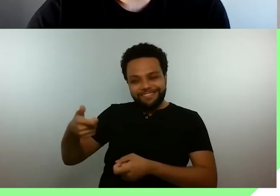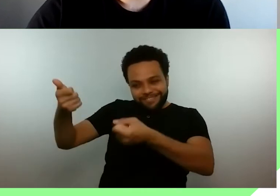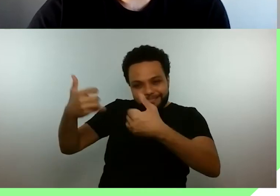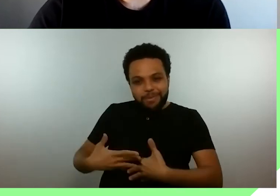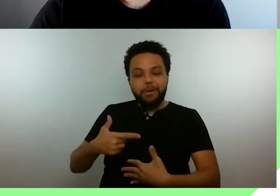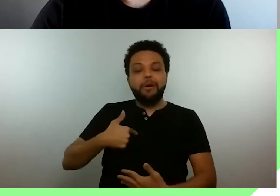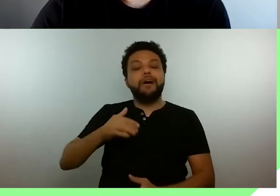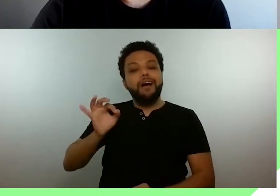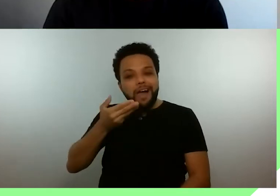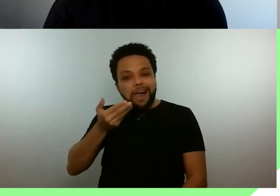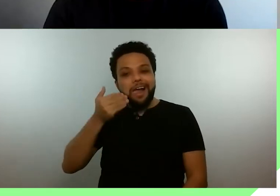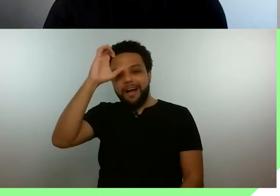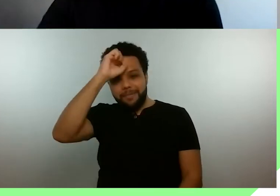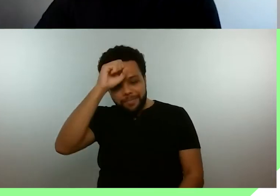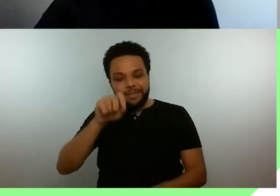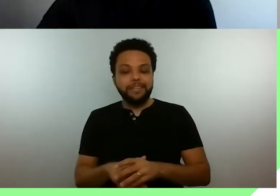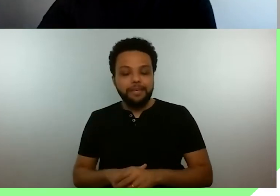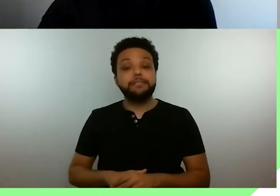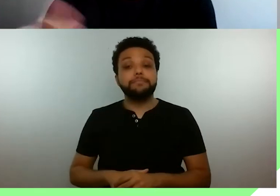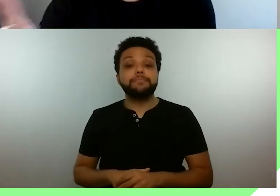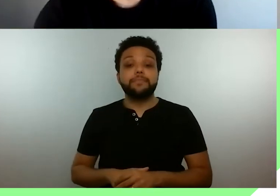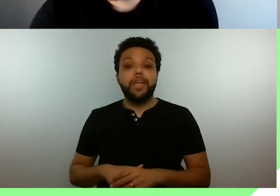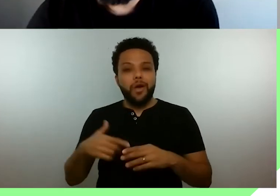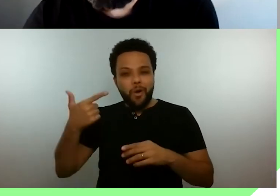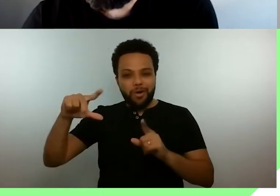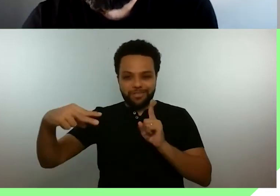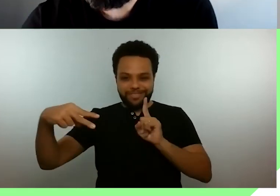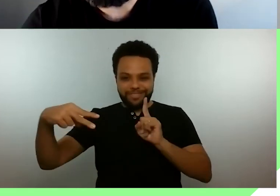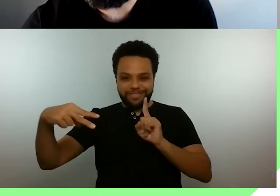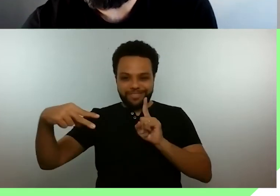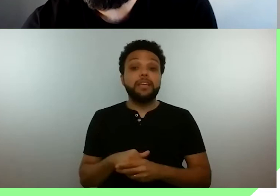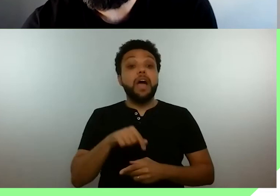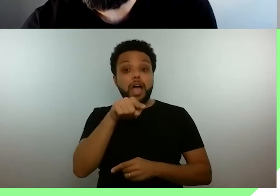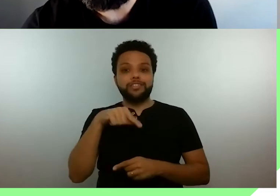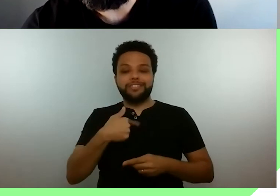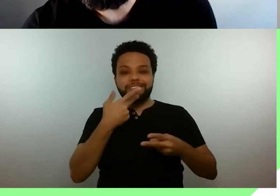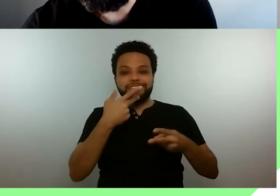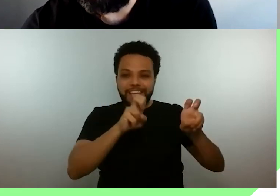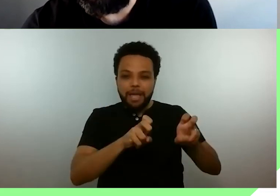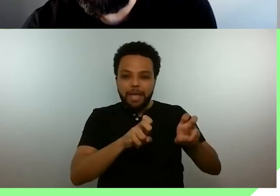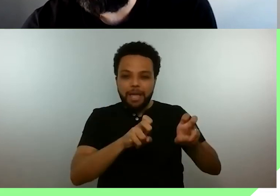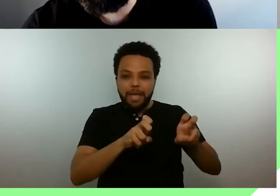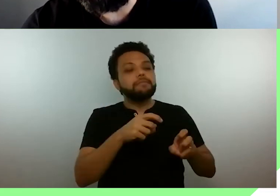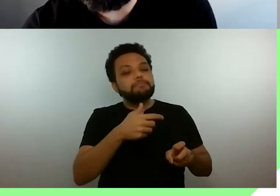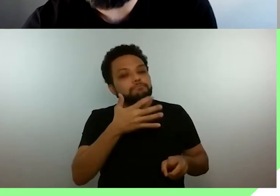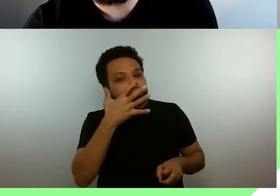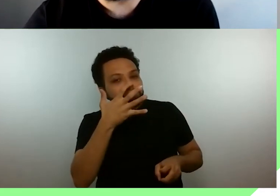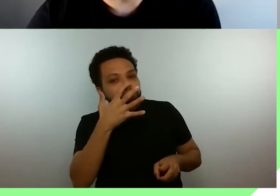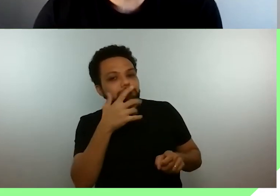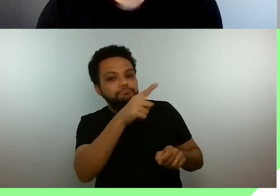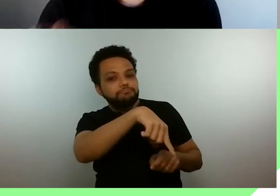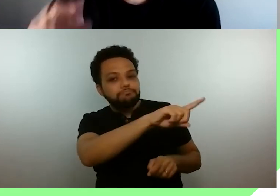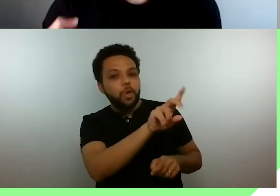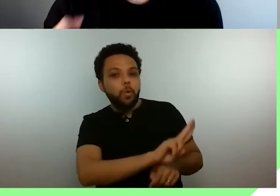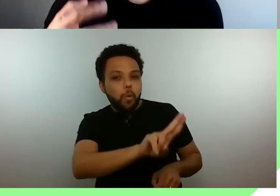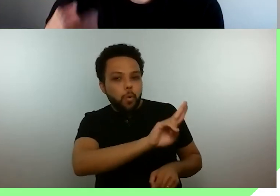a gente trazendo essas outras perspectivas. A gente está falando assim da escuta, e aí teve, a Lili falou isso aqui, né, isso